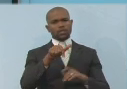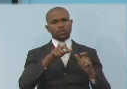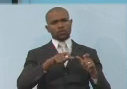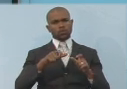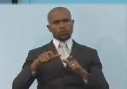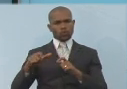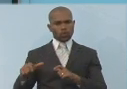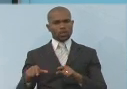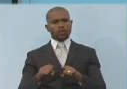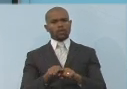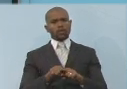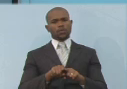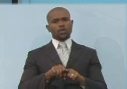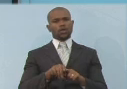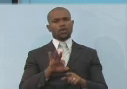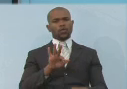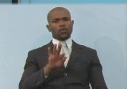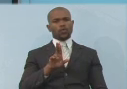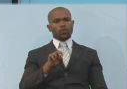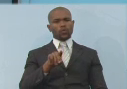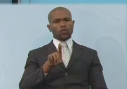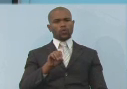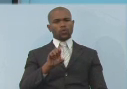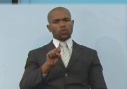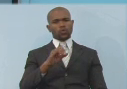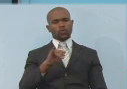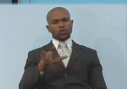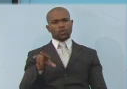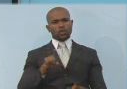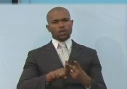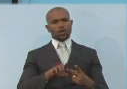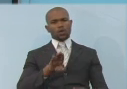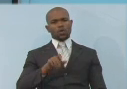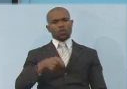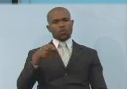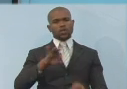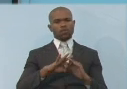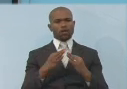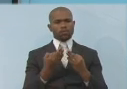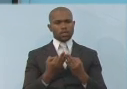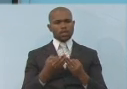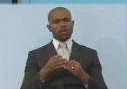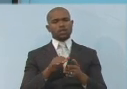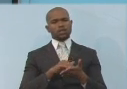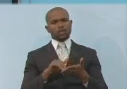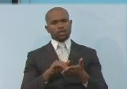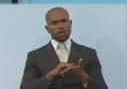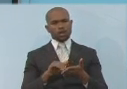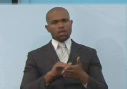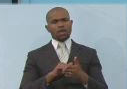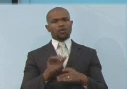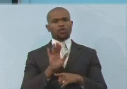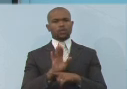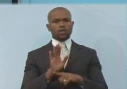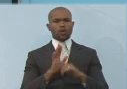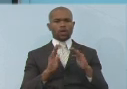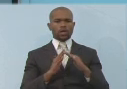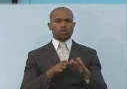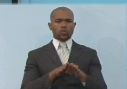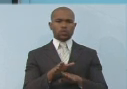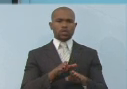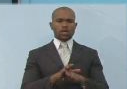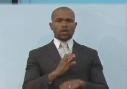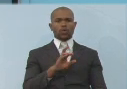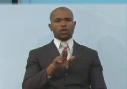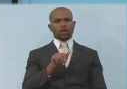dentre elas no Fundo Social, no Bolsa Família, no Bazar, na Secretaria de Assistência Social, na Casa dos Conselhos, no CRAS, no CRES,